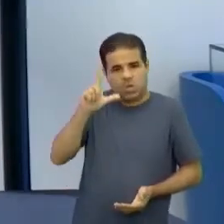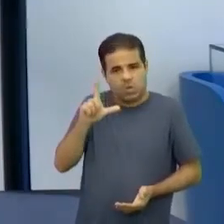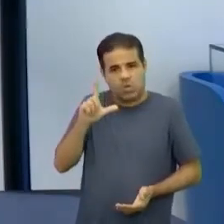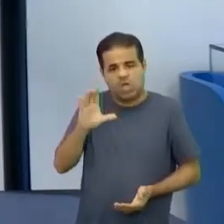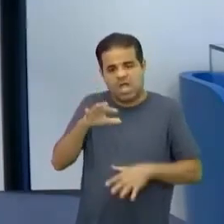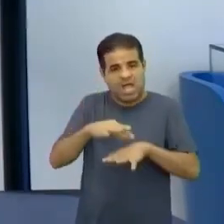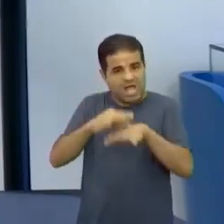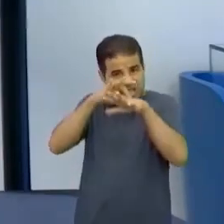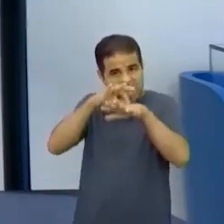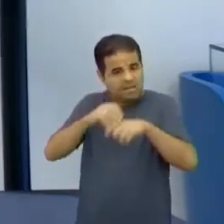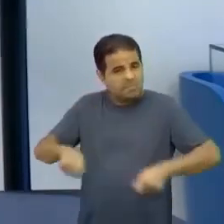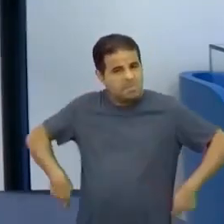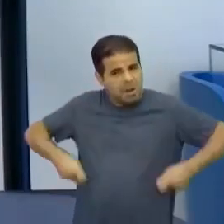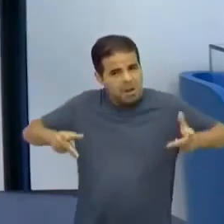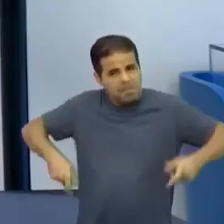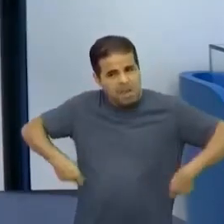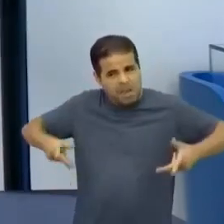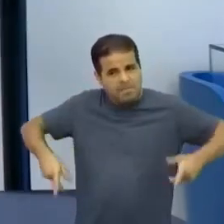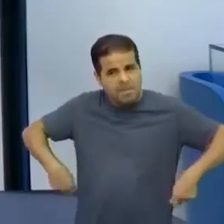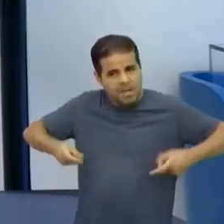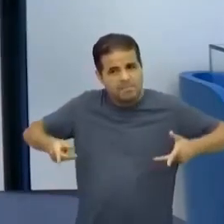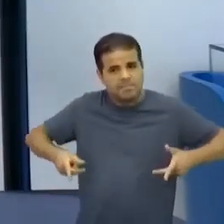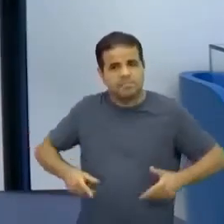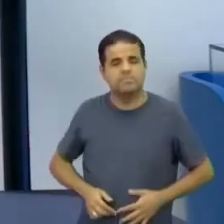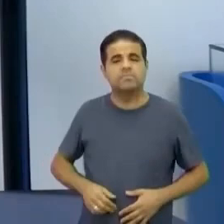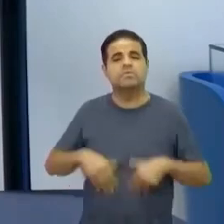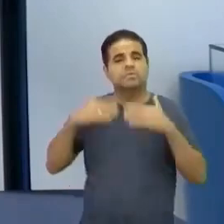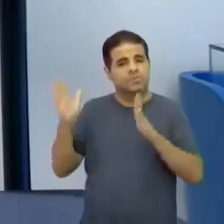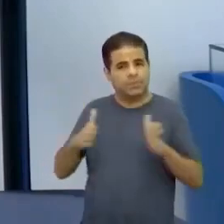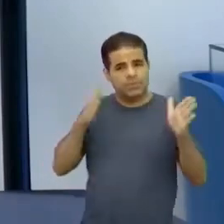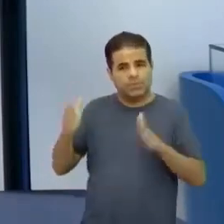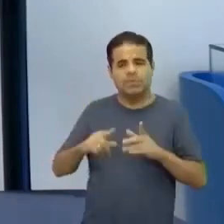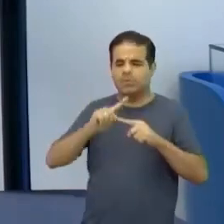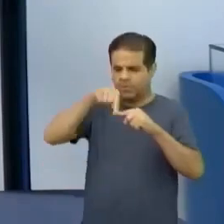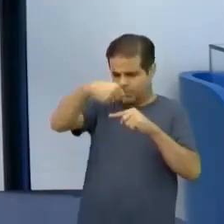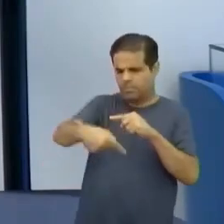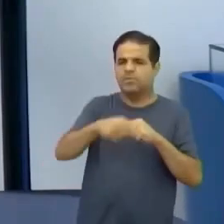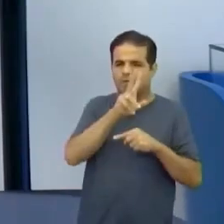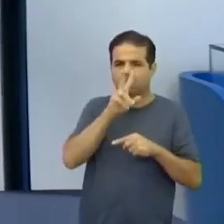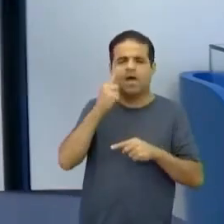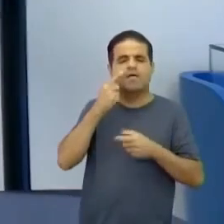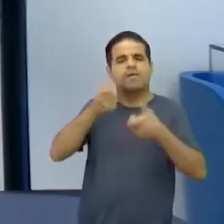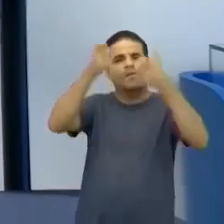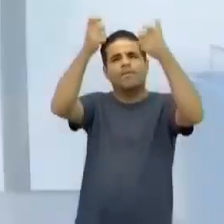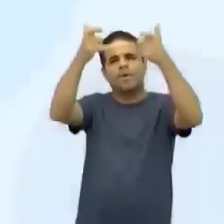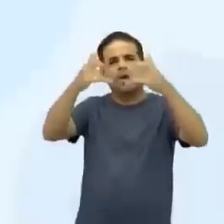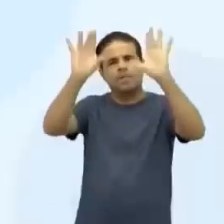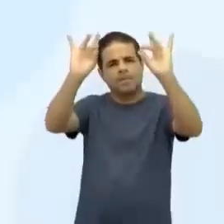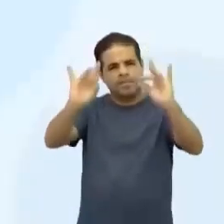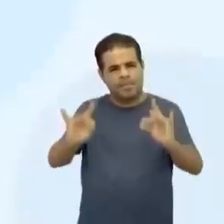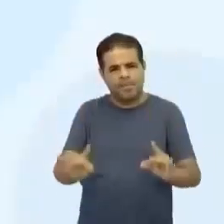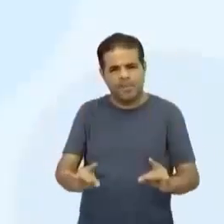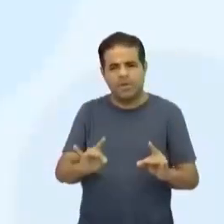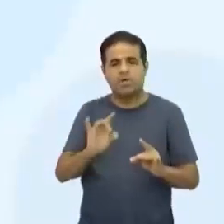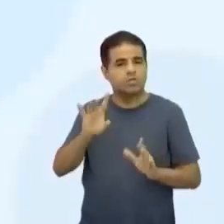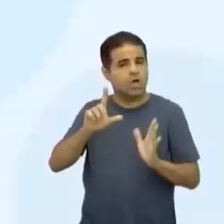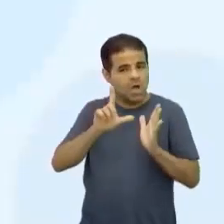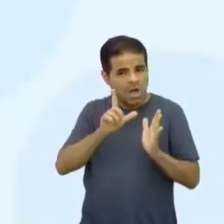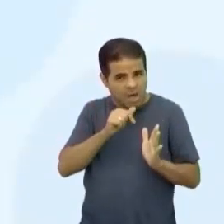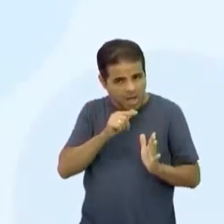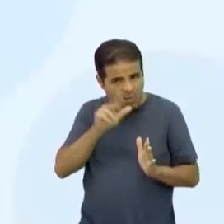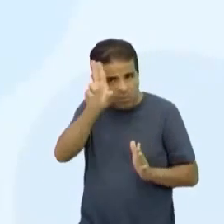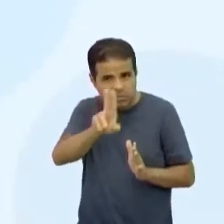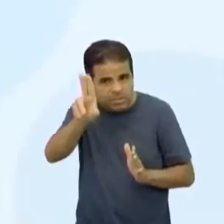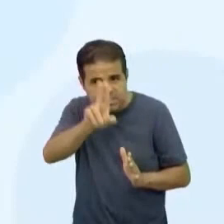tantos litros de água para para produzir. Nós vamos ver isso daqui mais para frente. Então, olha lá, isso significa que não é só a água